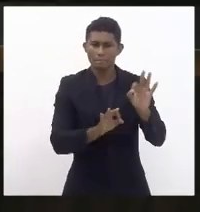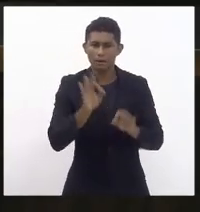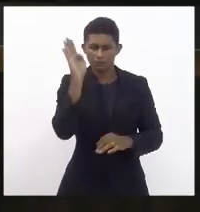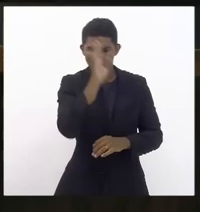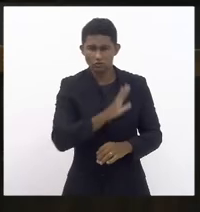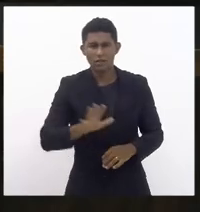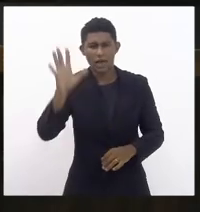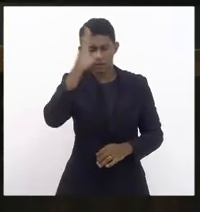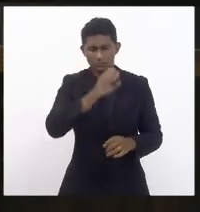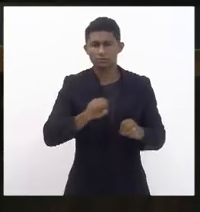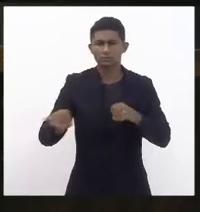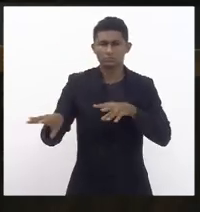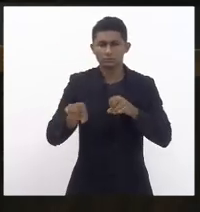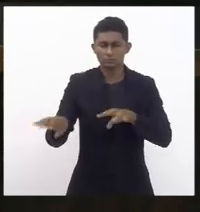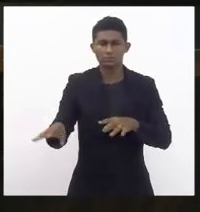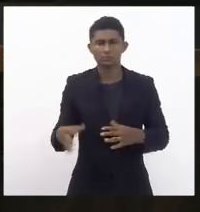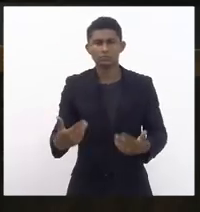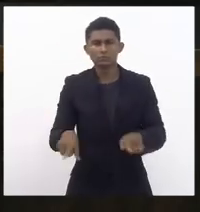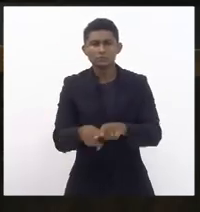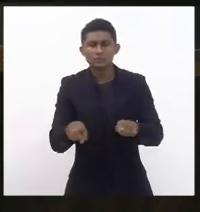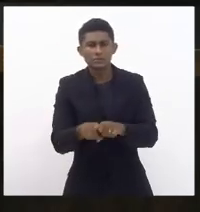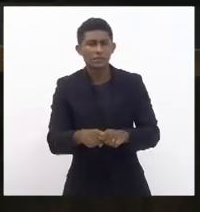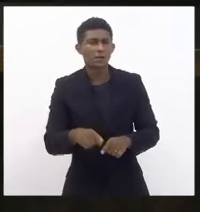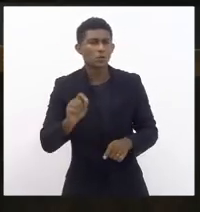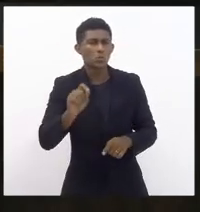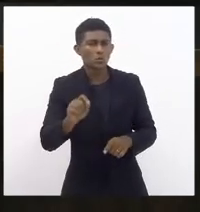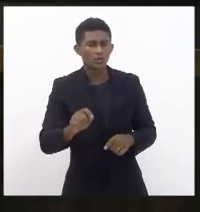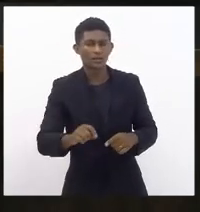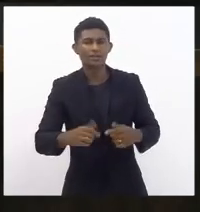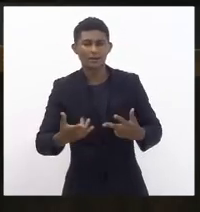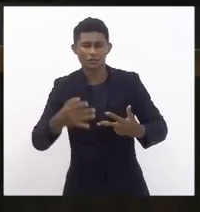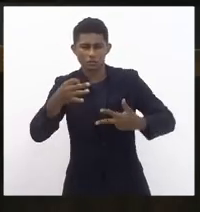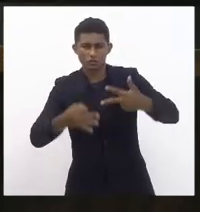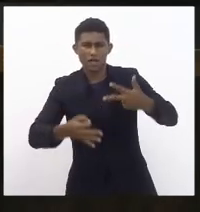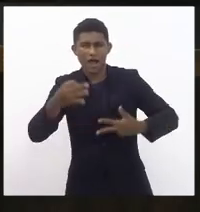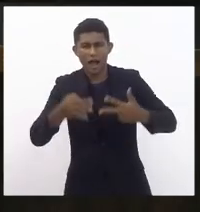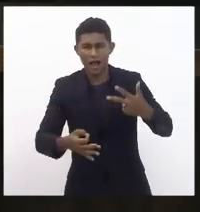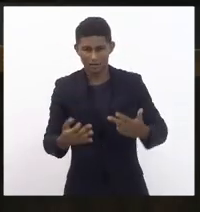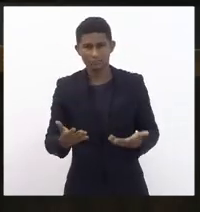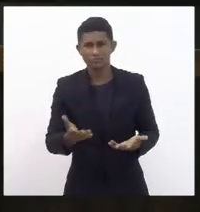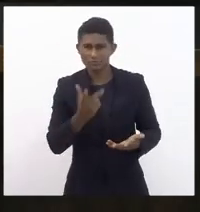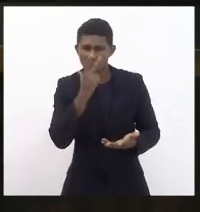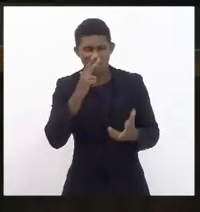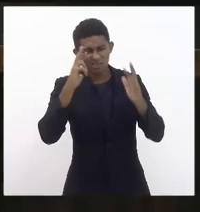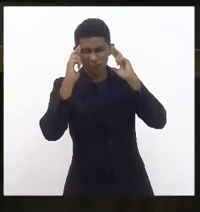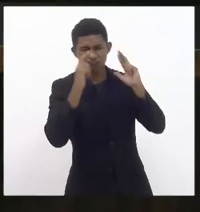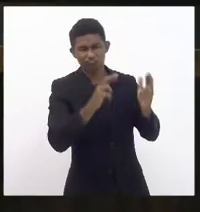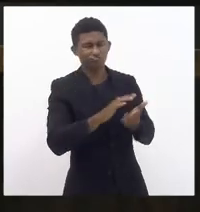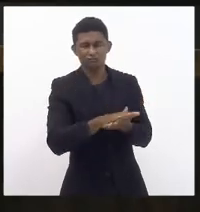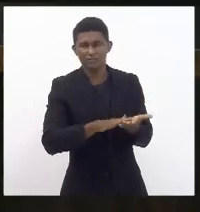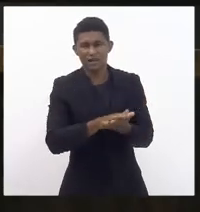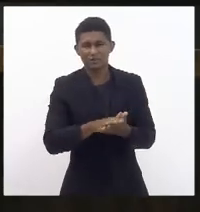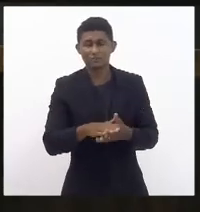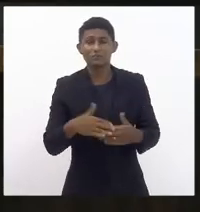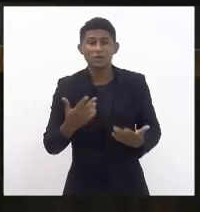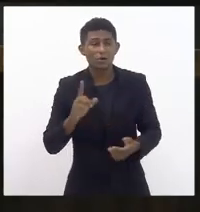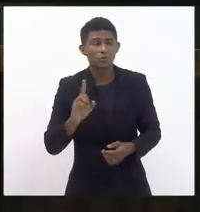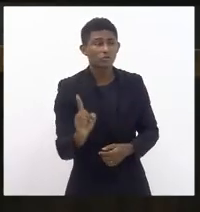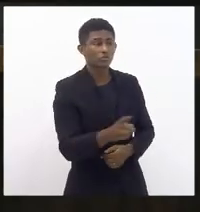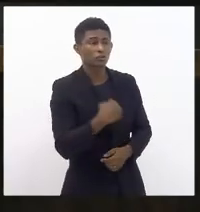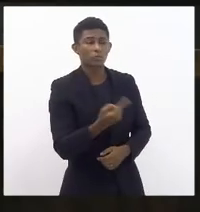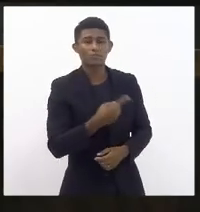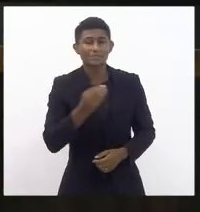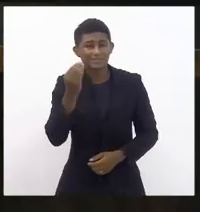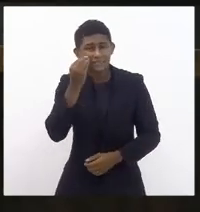educação1 diz respeito ao poder judiciário enquanto e a gente tenta e eu